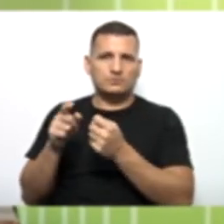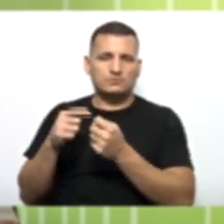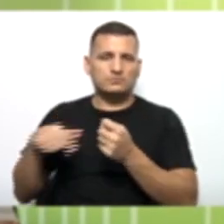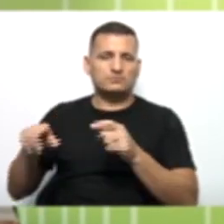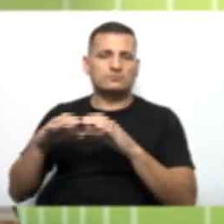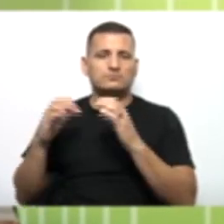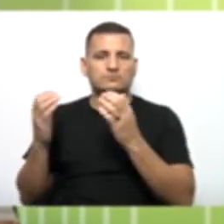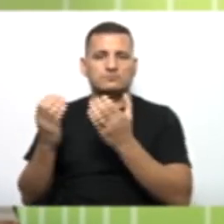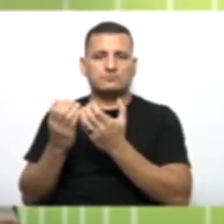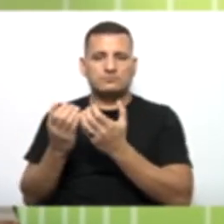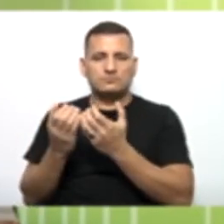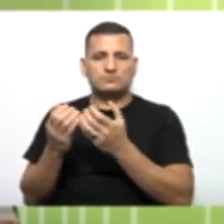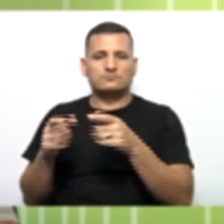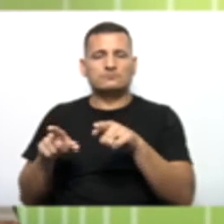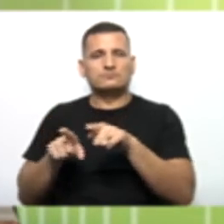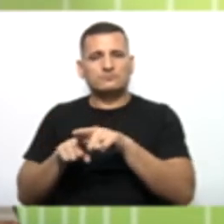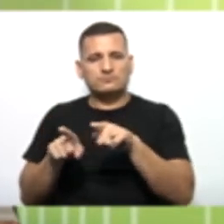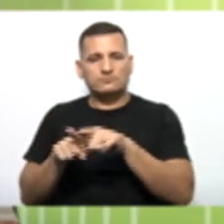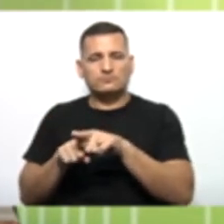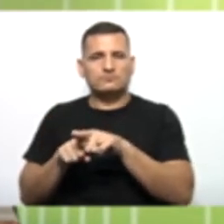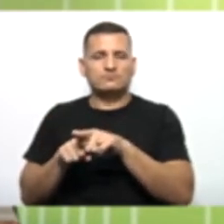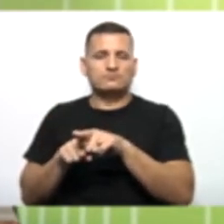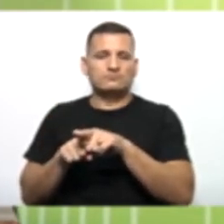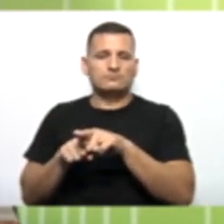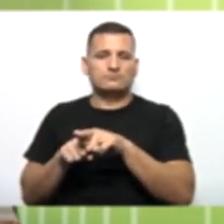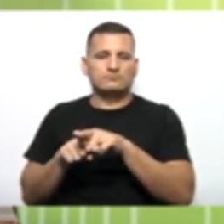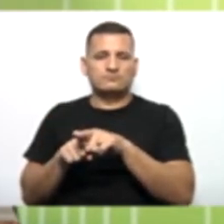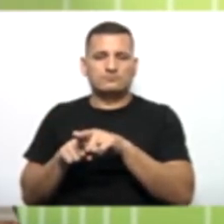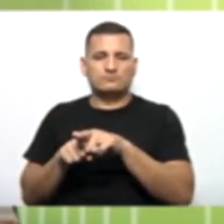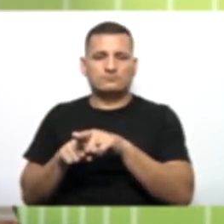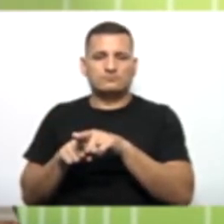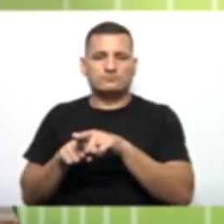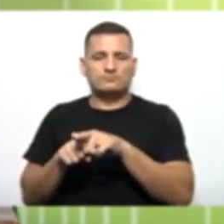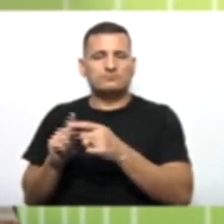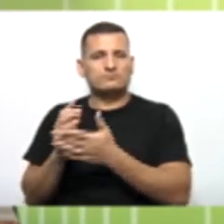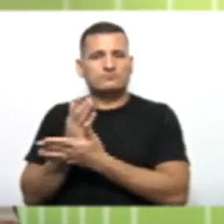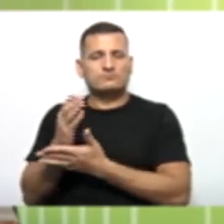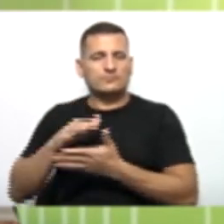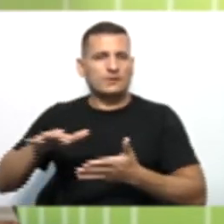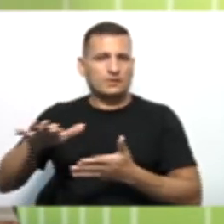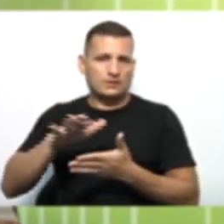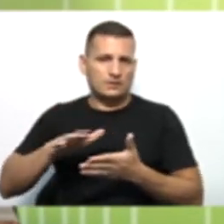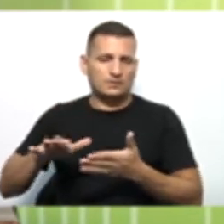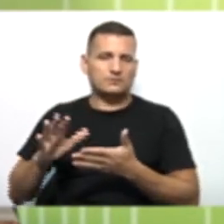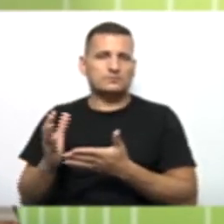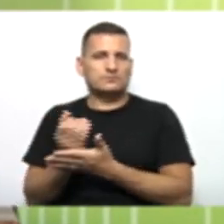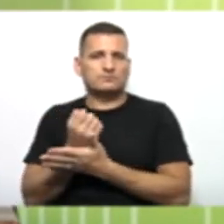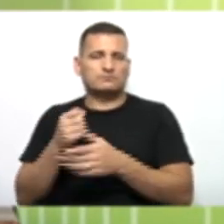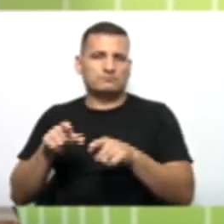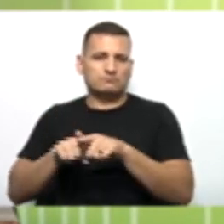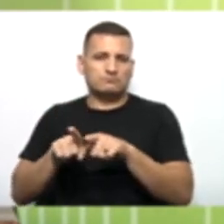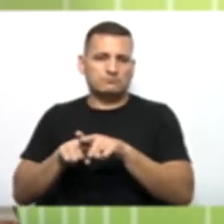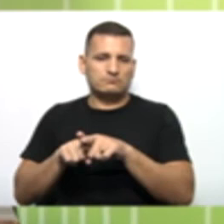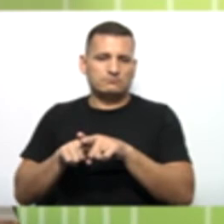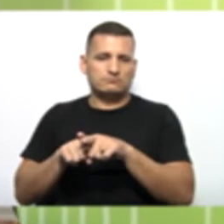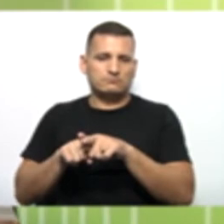comunidades e também recupere algumas áreas ambientais que possam ser degradadas.